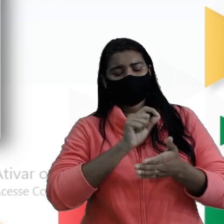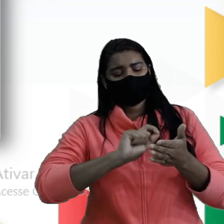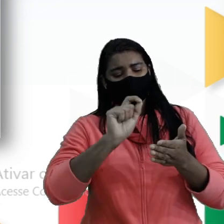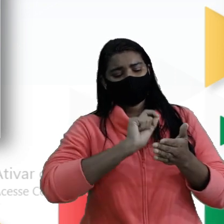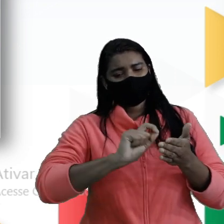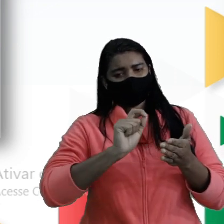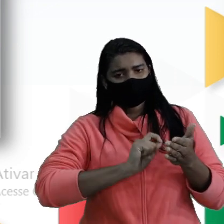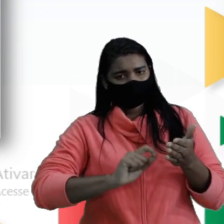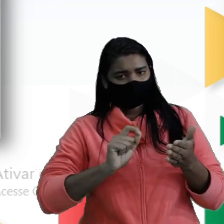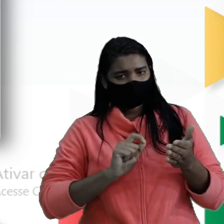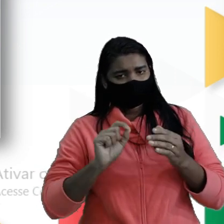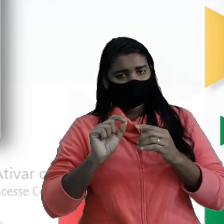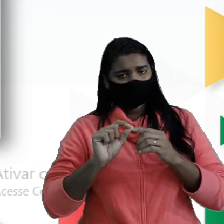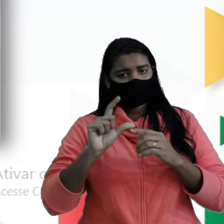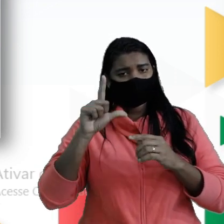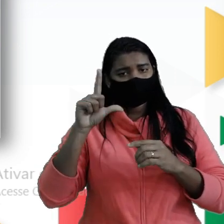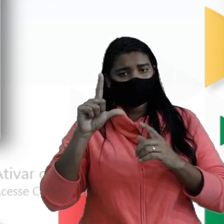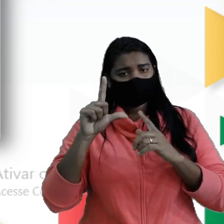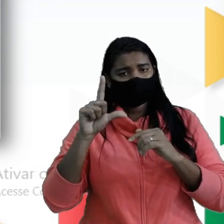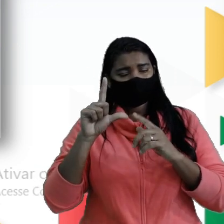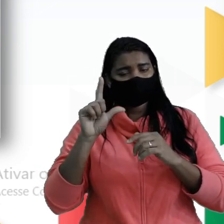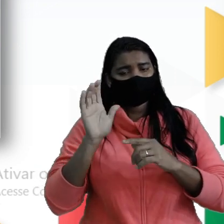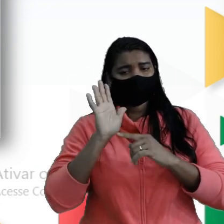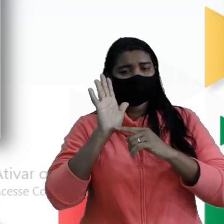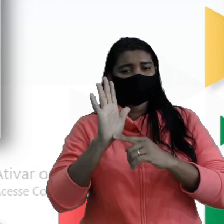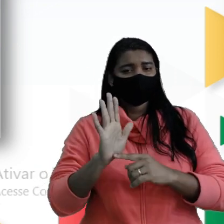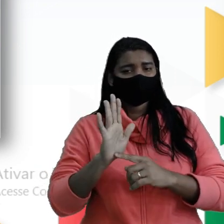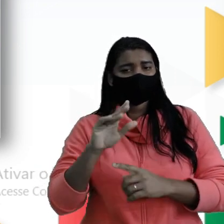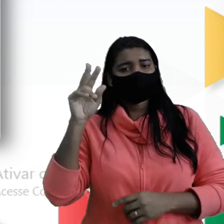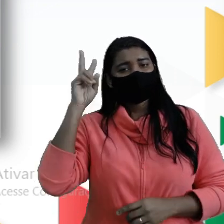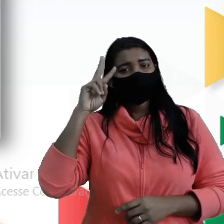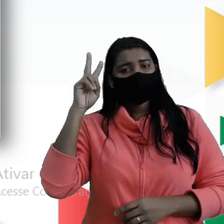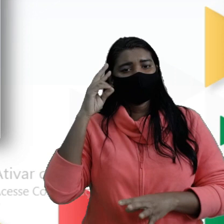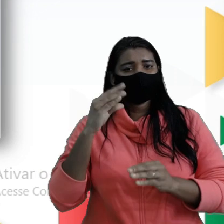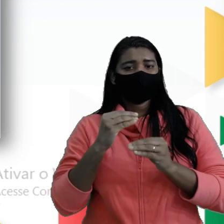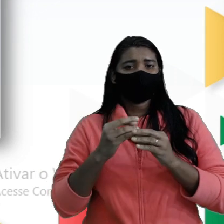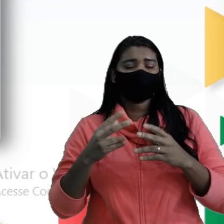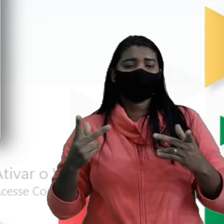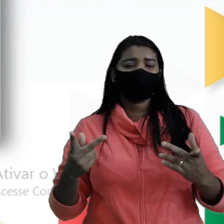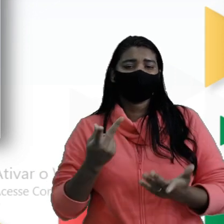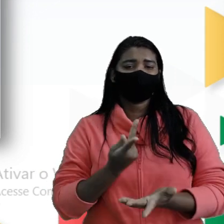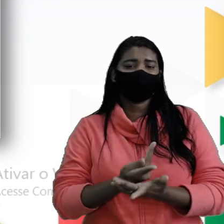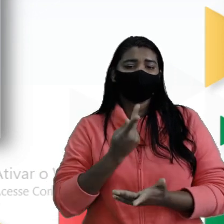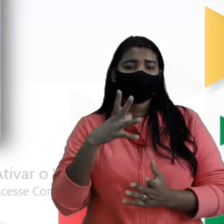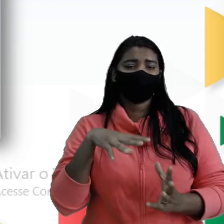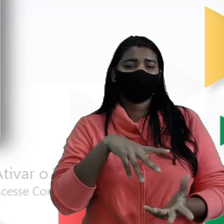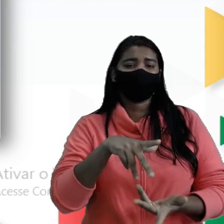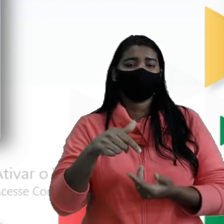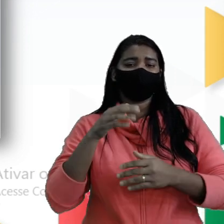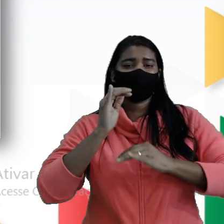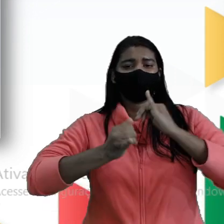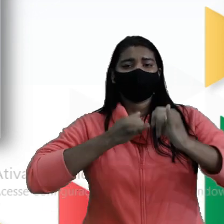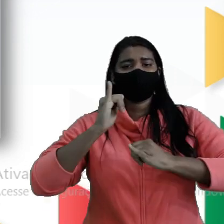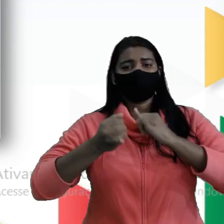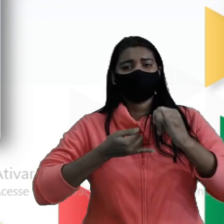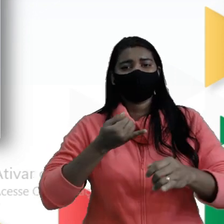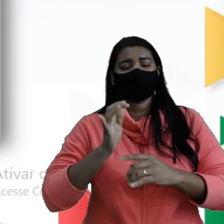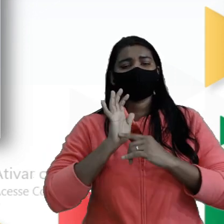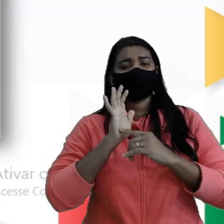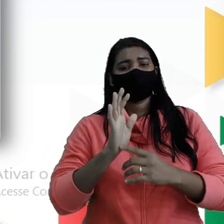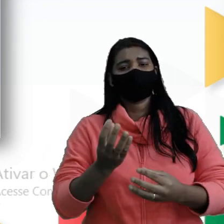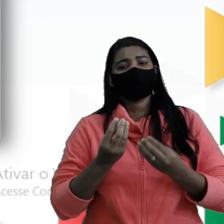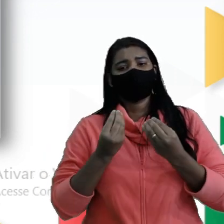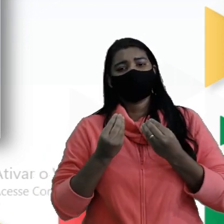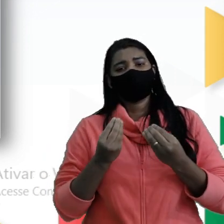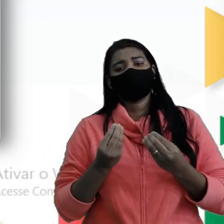em caixa alta, queremos destacar, lembrar que muitas vezes no mundo da internet a caixa alta é como se